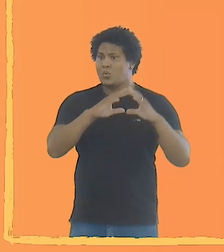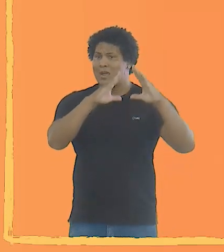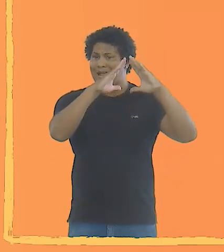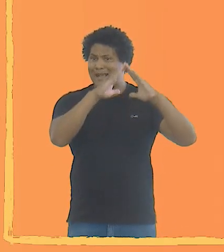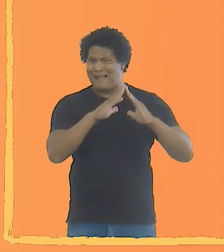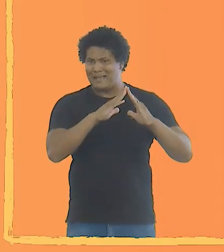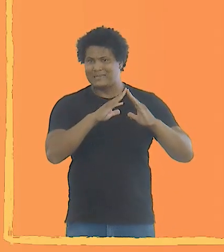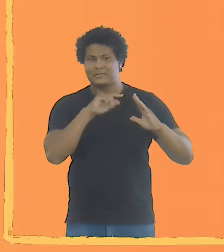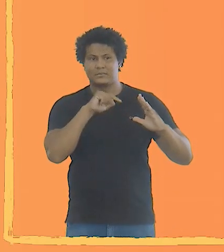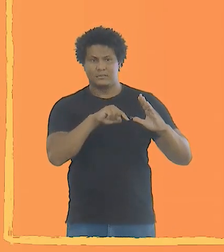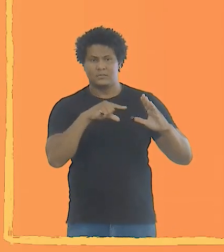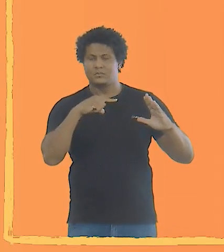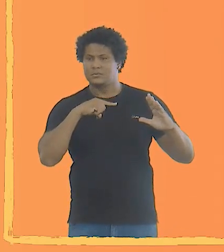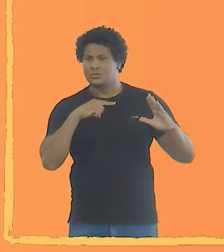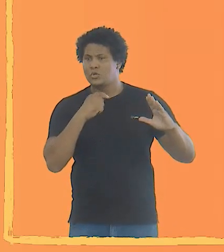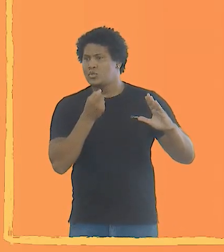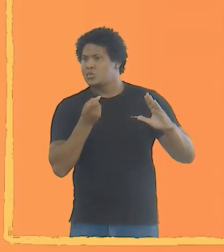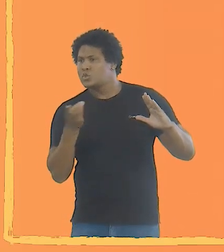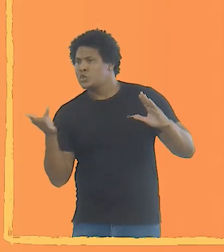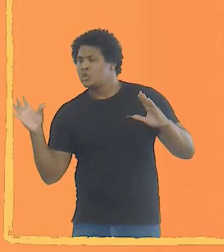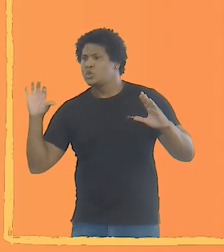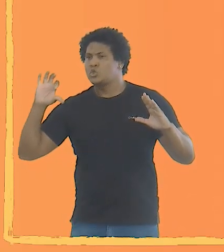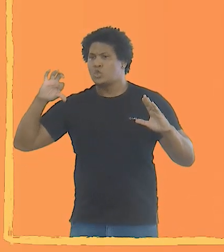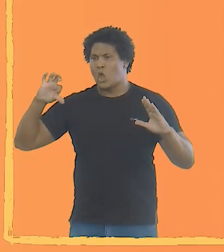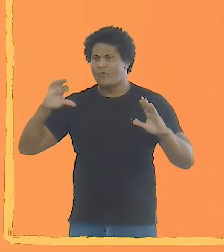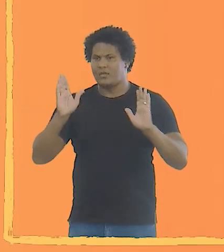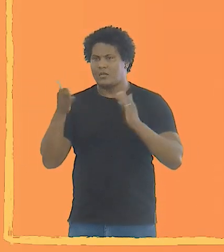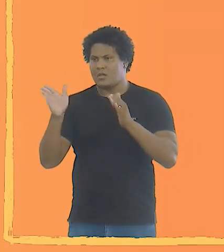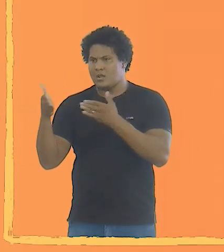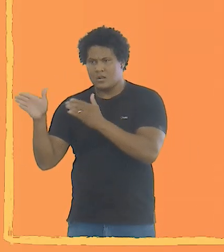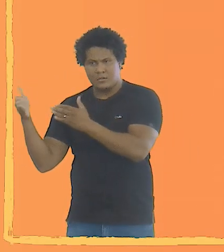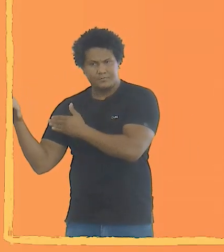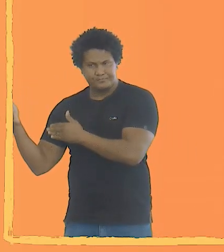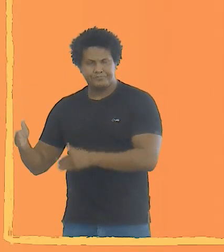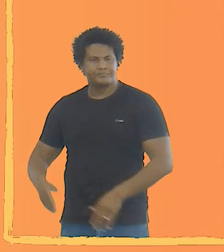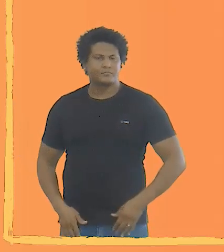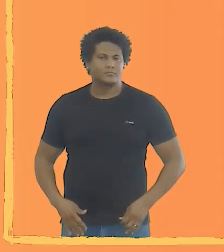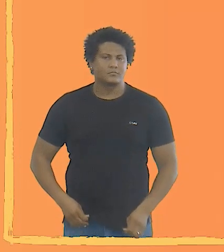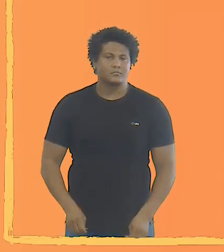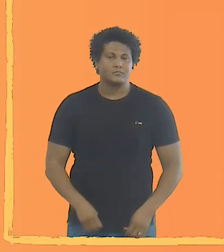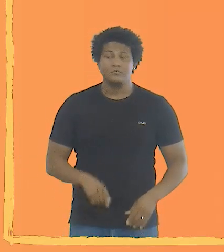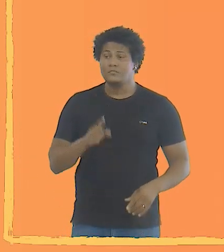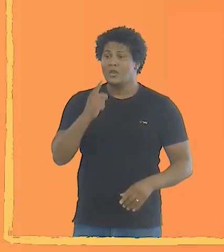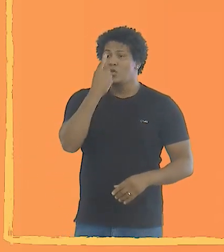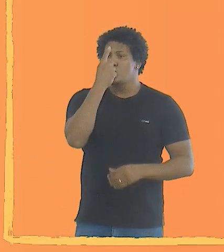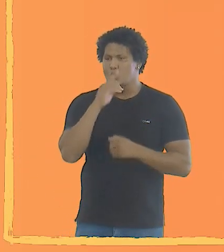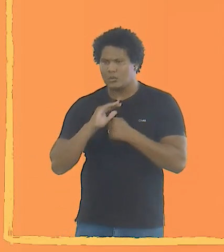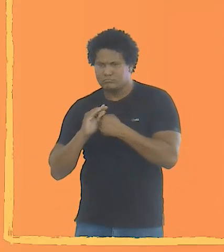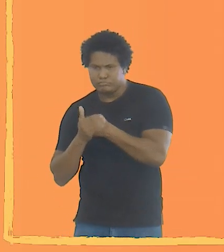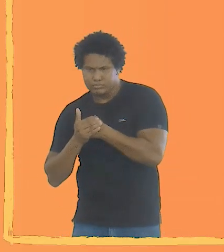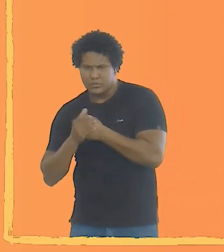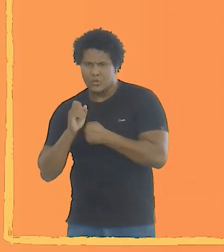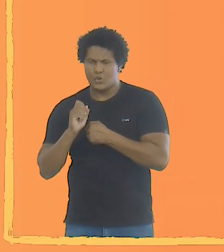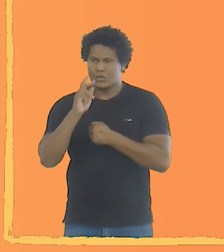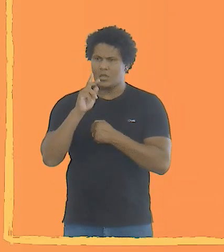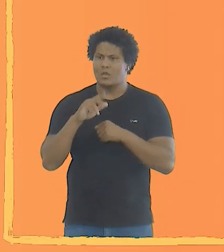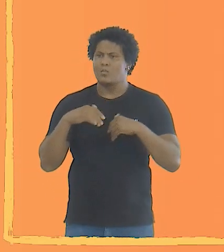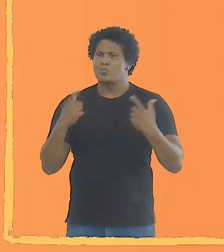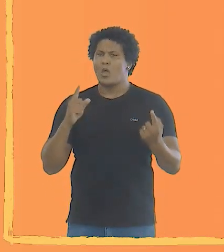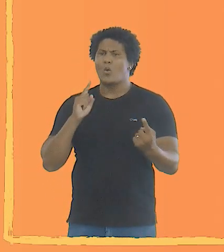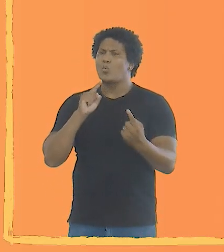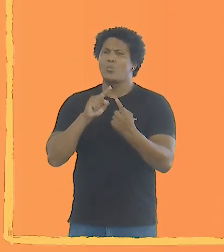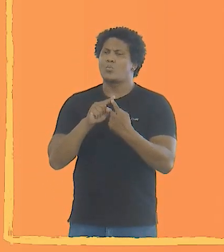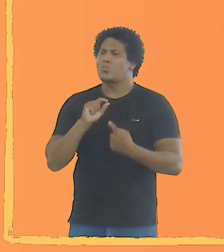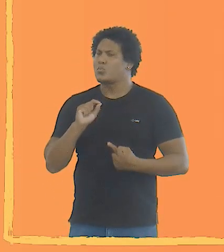um dos objetos em um dos cômodos da casa. O objetivo da brincadeira é adivinhar qual objeto foi escondido,